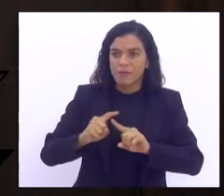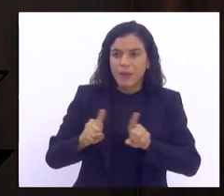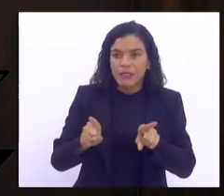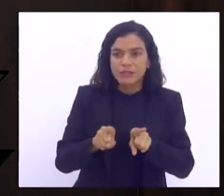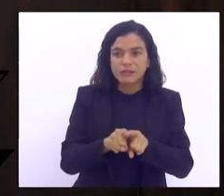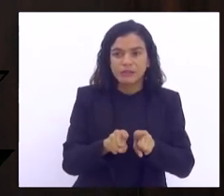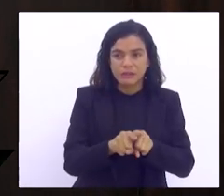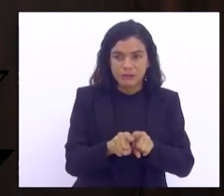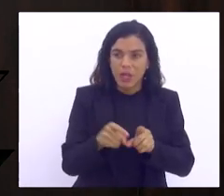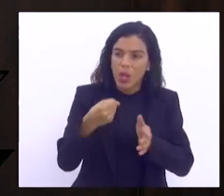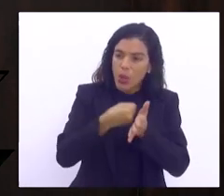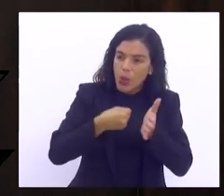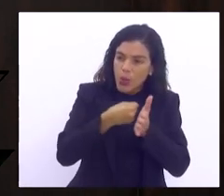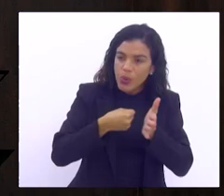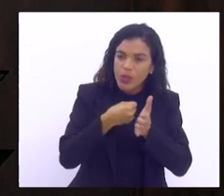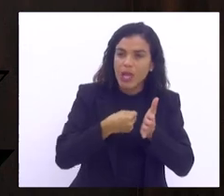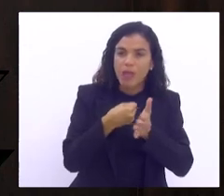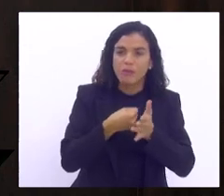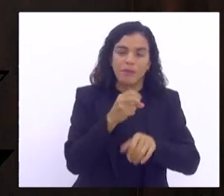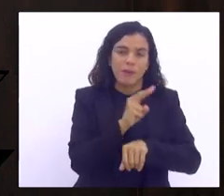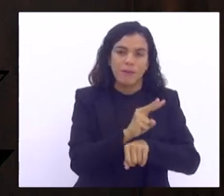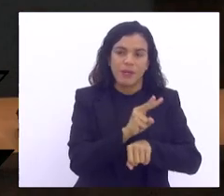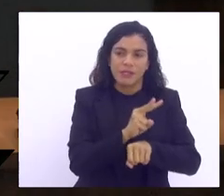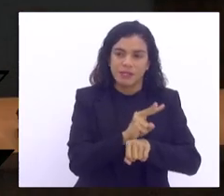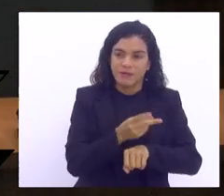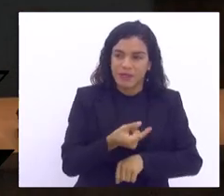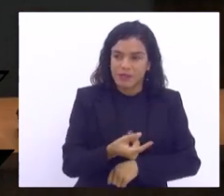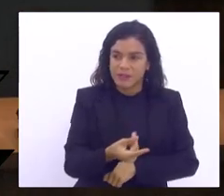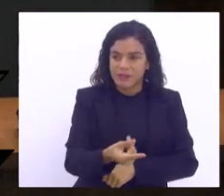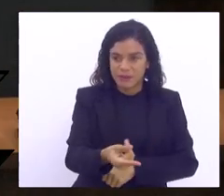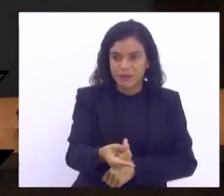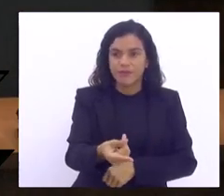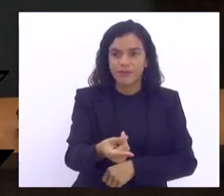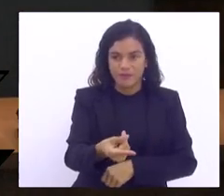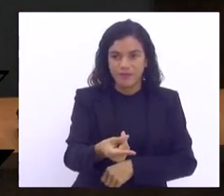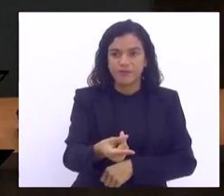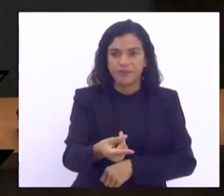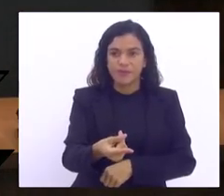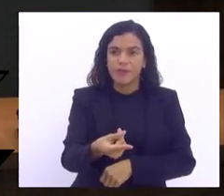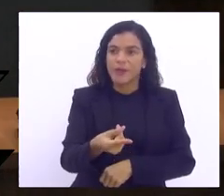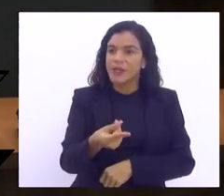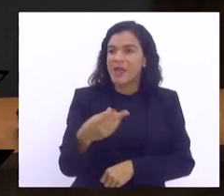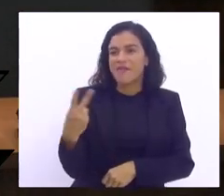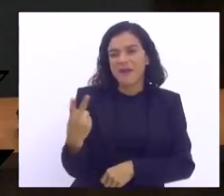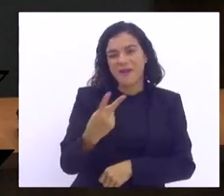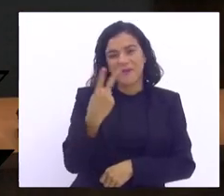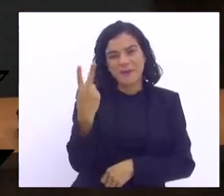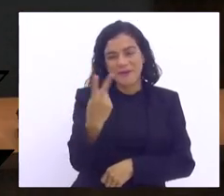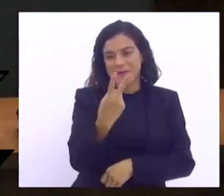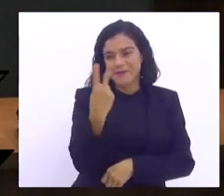tudo, lutarmos pela preservação também de algo que é tão precioso, que é tão